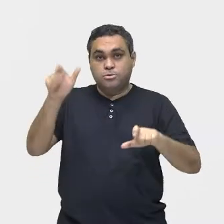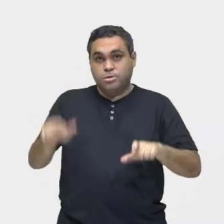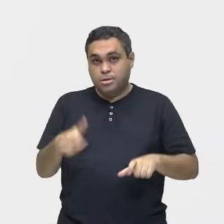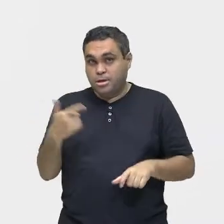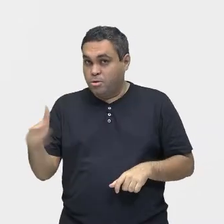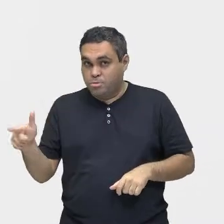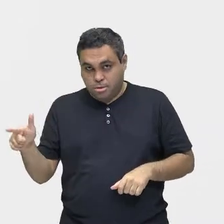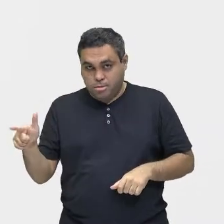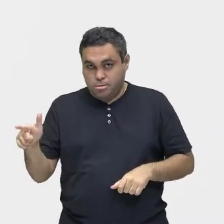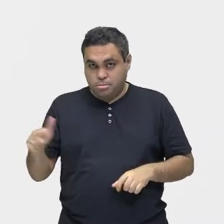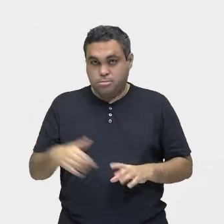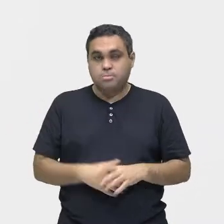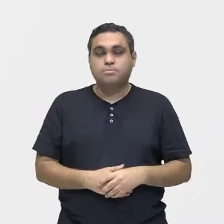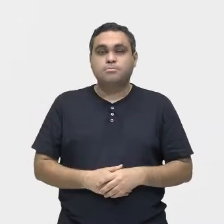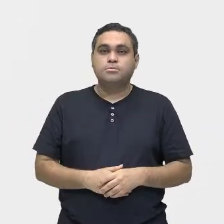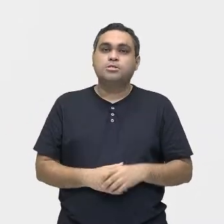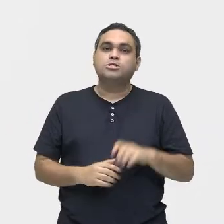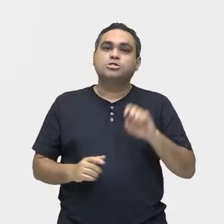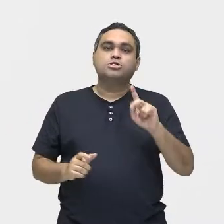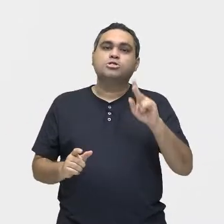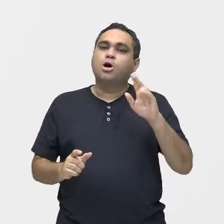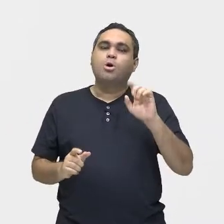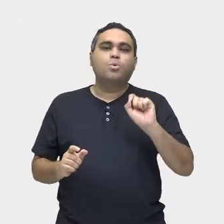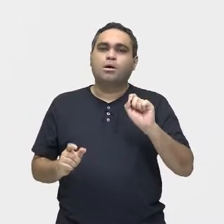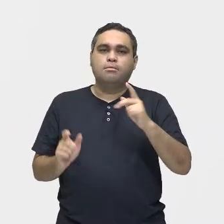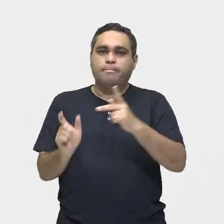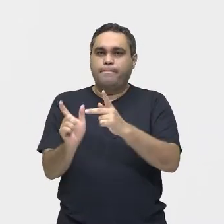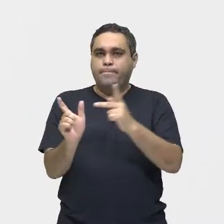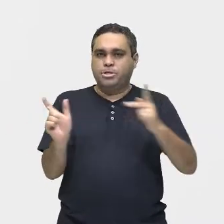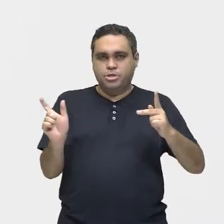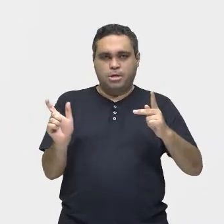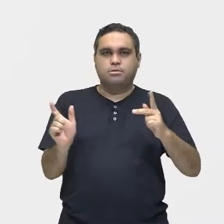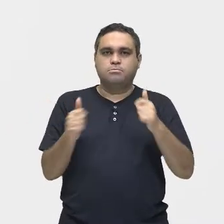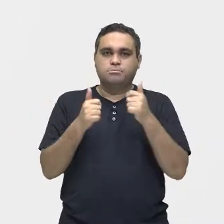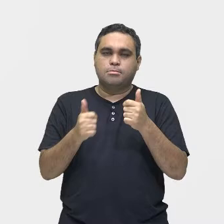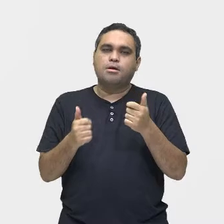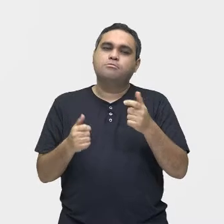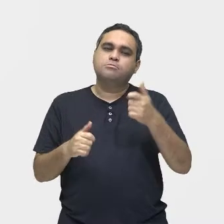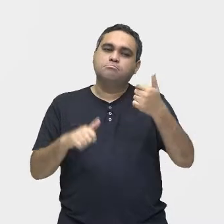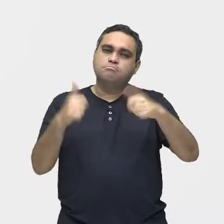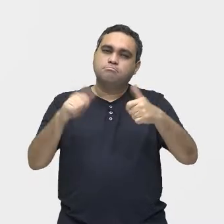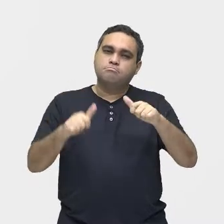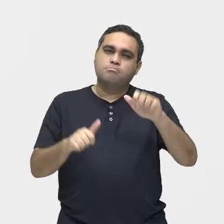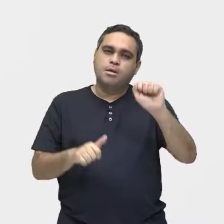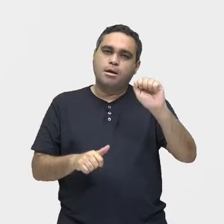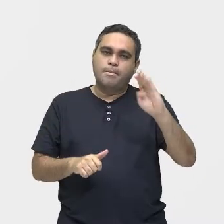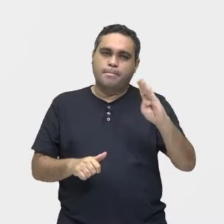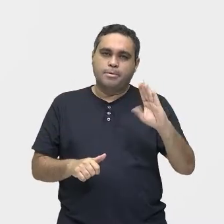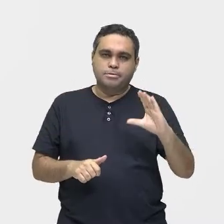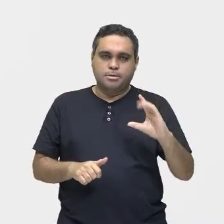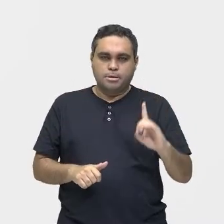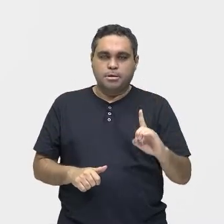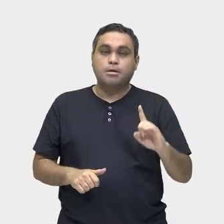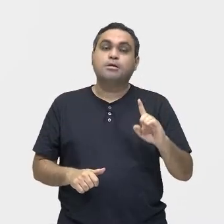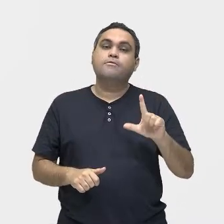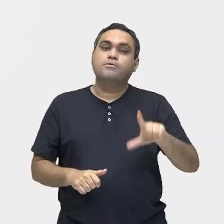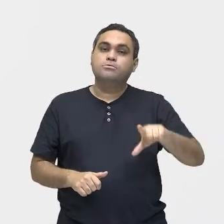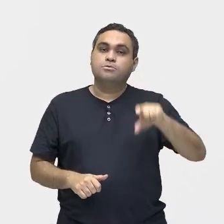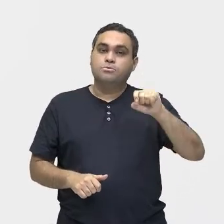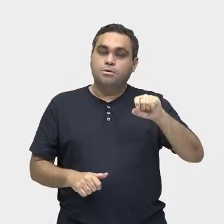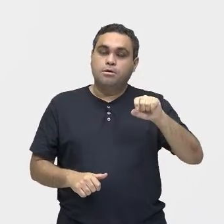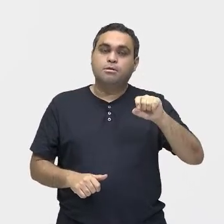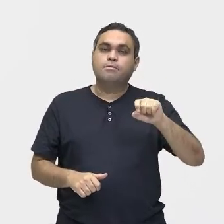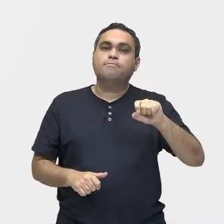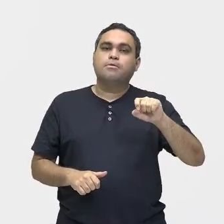seja, que só tem o predicado. Você vai analisar essas 4 alternativas e vai indicar, vai